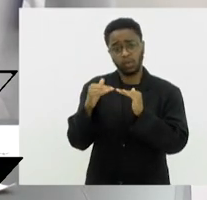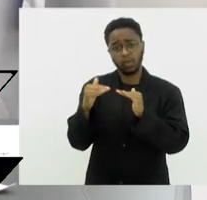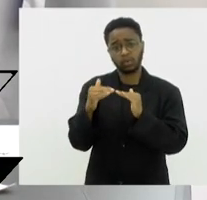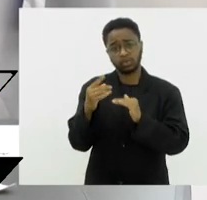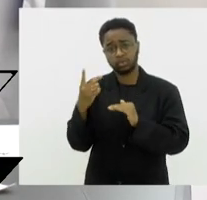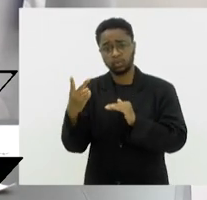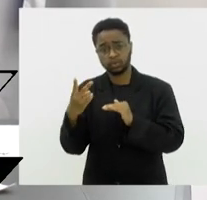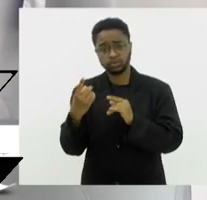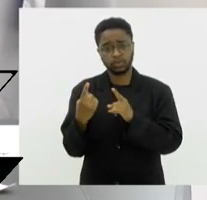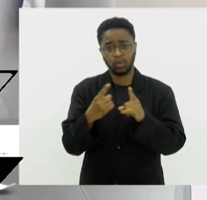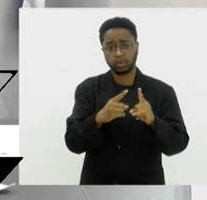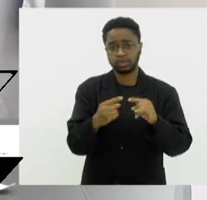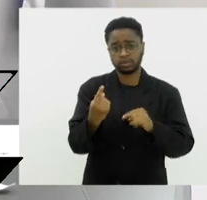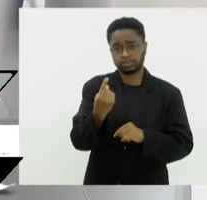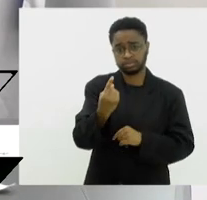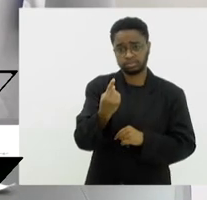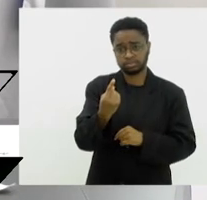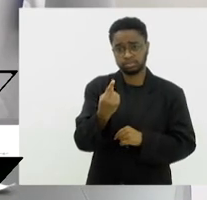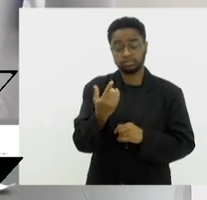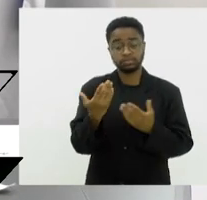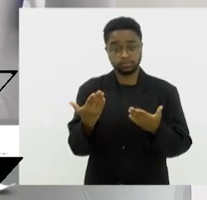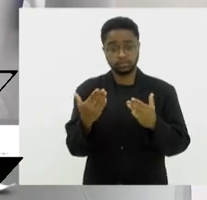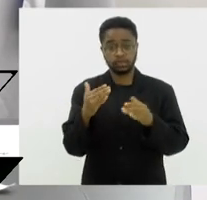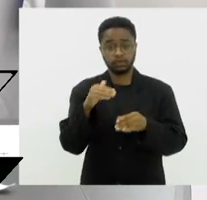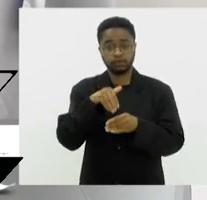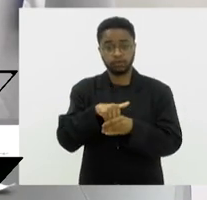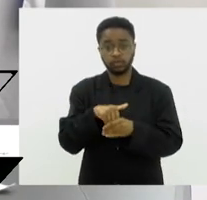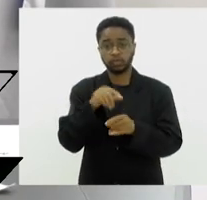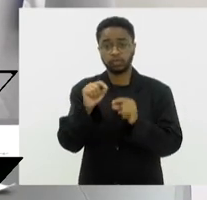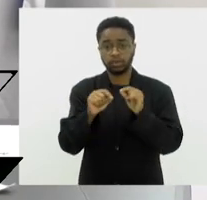1. Então o voto passa a ser.